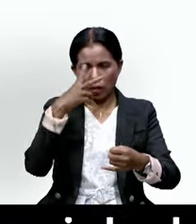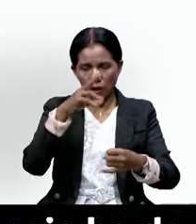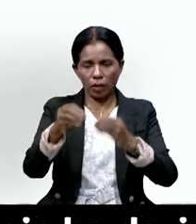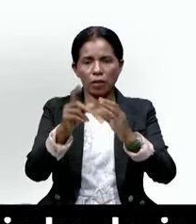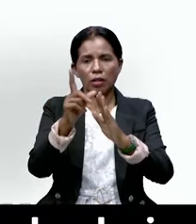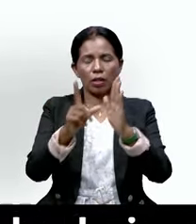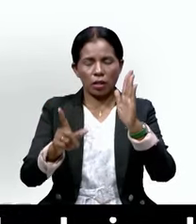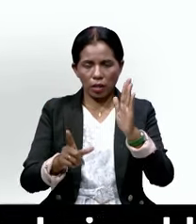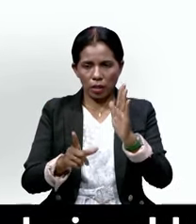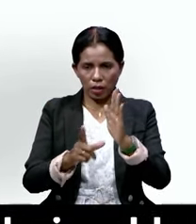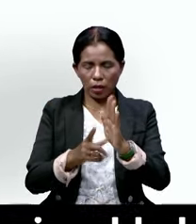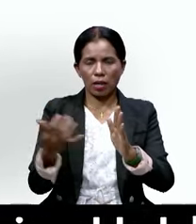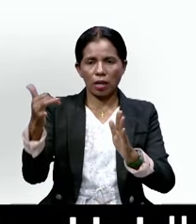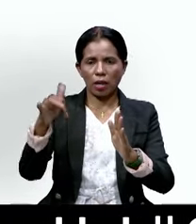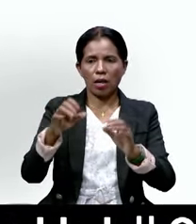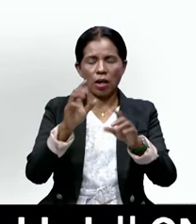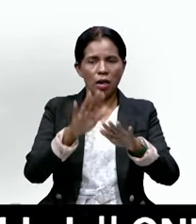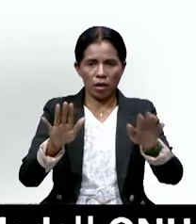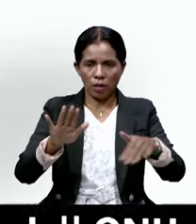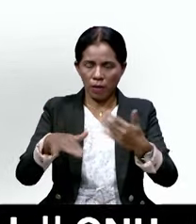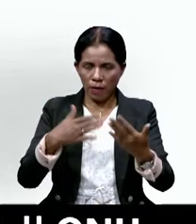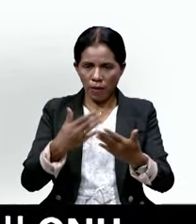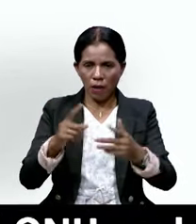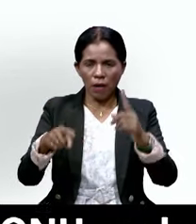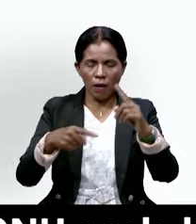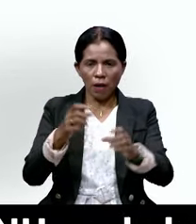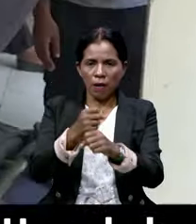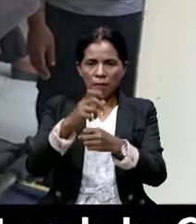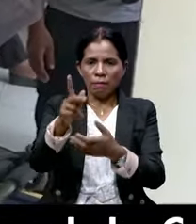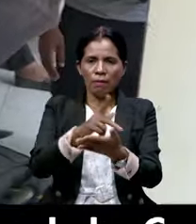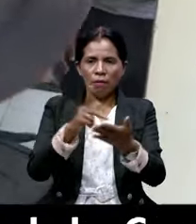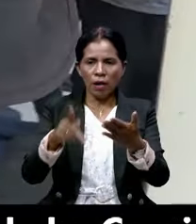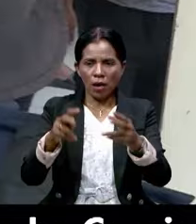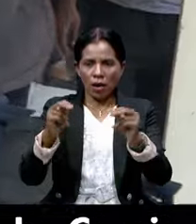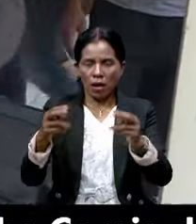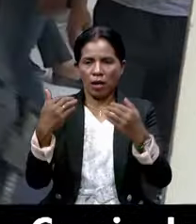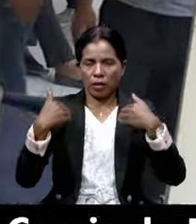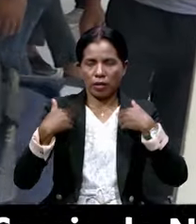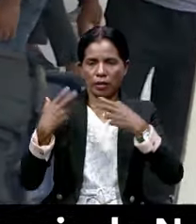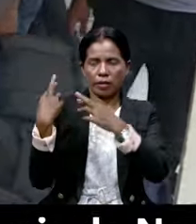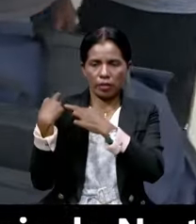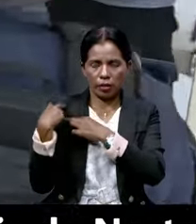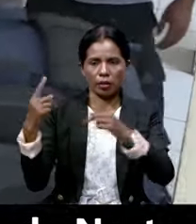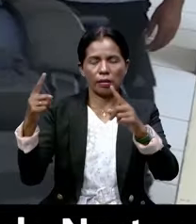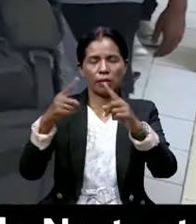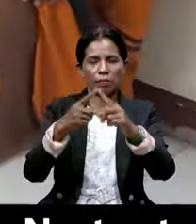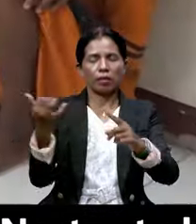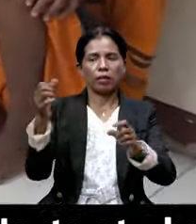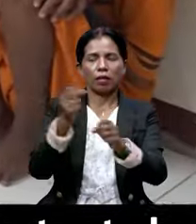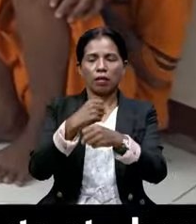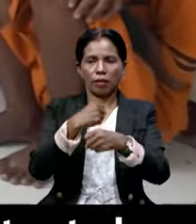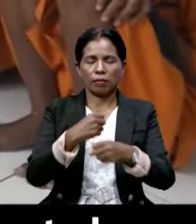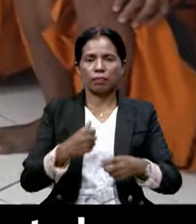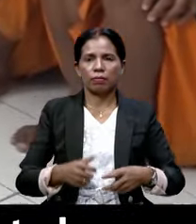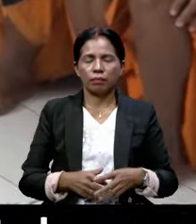lei código penal atu nune la barik sira ba inhira comete crime tem que responsabilidade ba acto nebe sira comete.